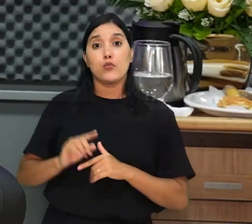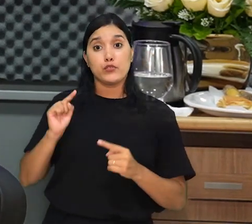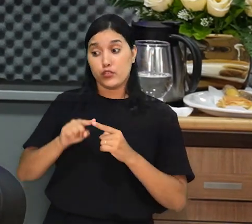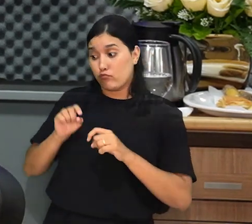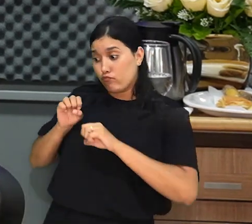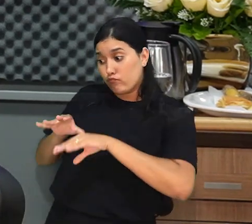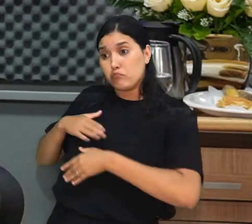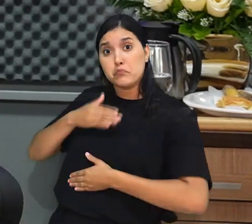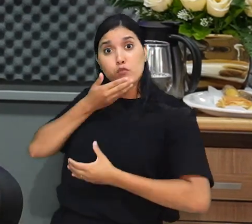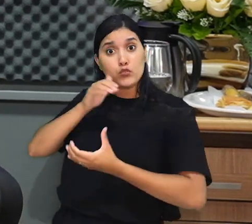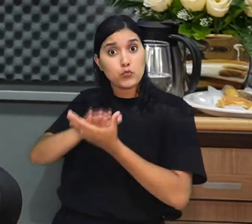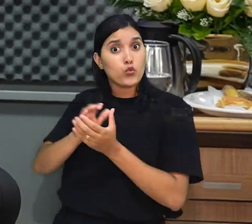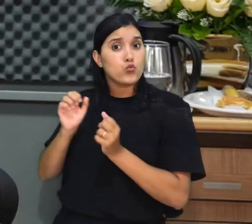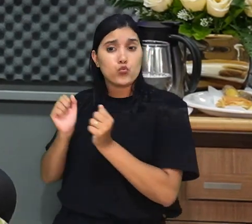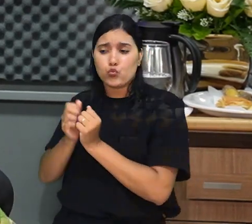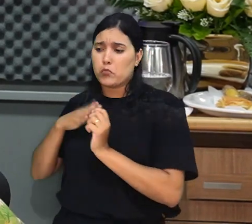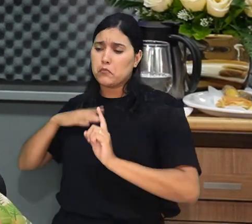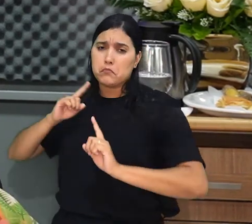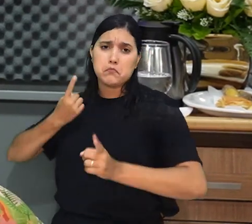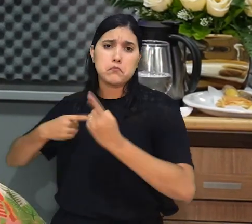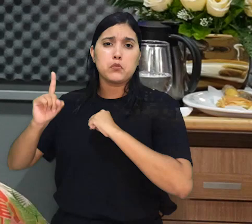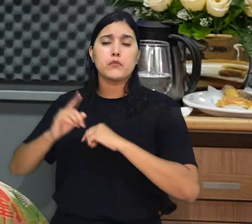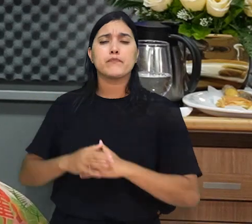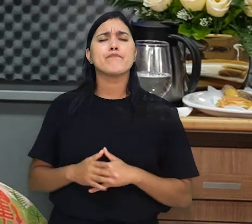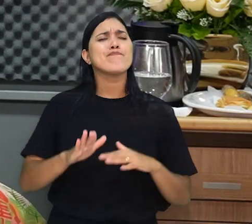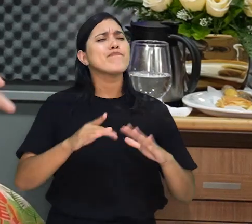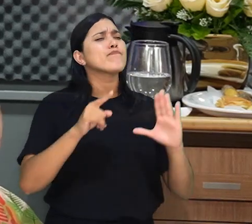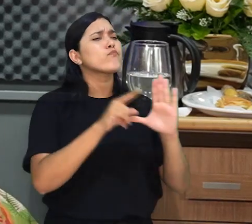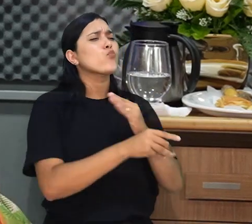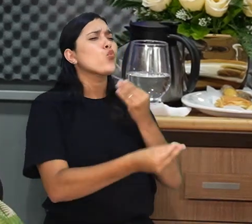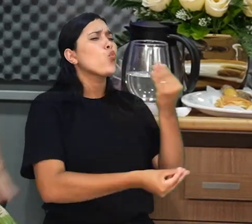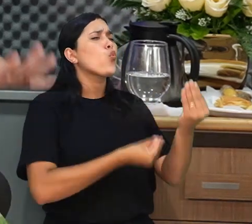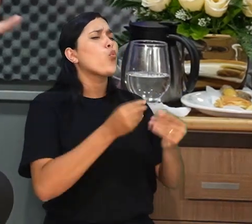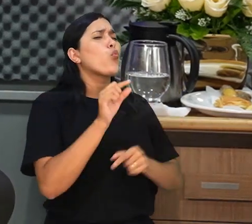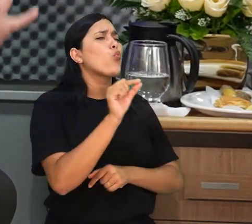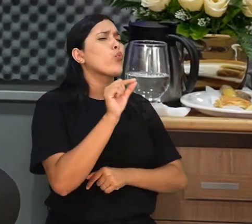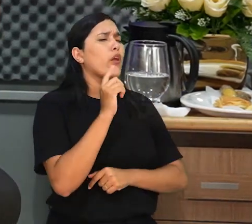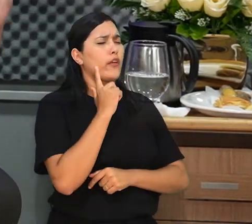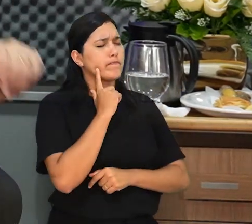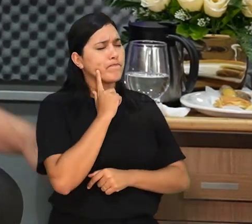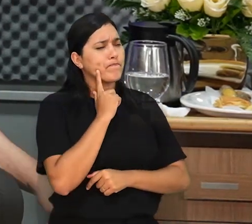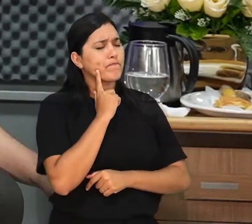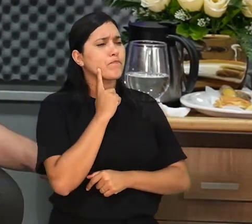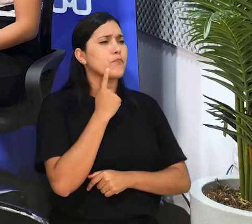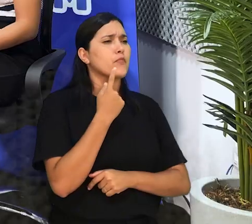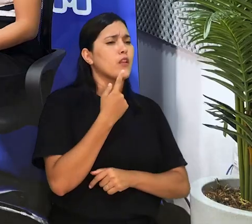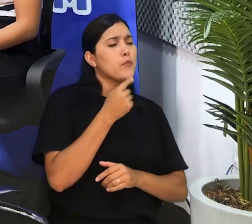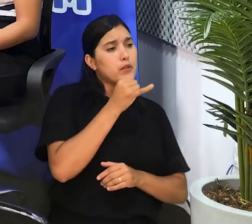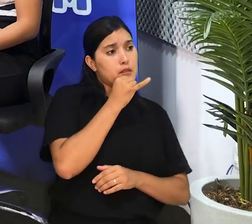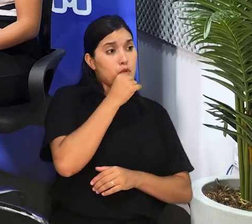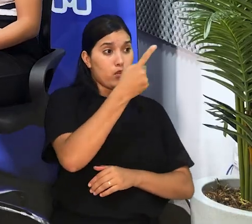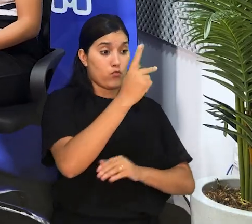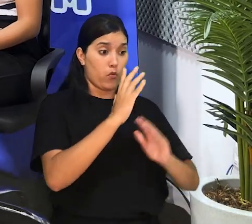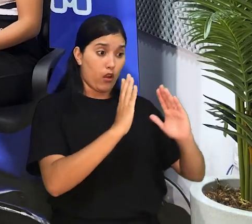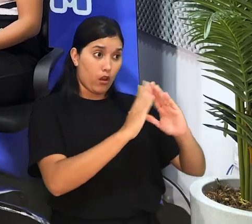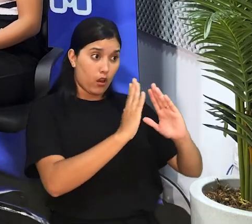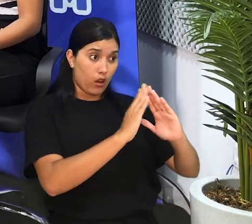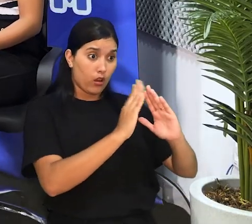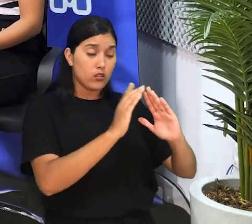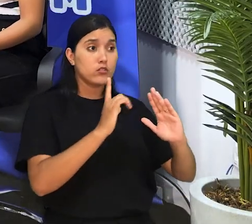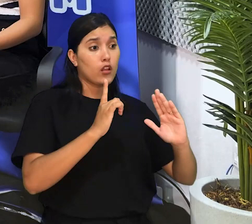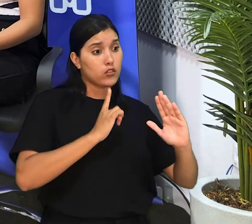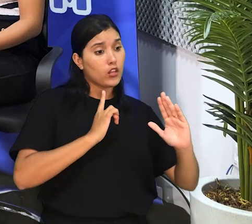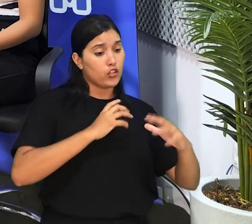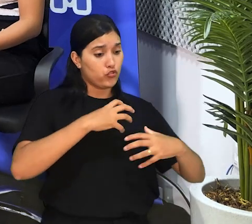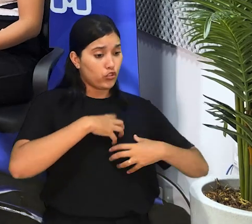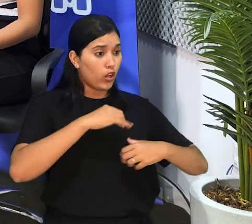vou chegar nesse nível. E é para isso que eu estou me preparando mais ainda, já para preparar ele também para ir junto comigo. Ivane, como